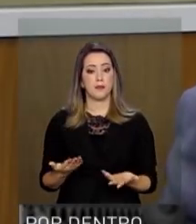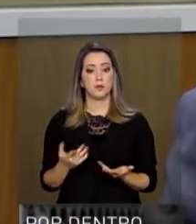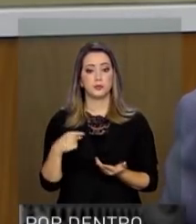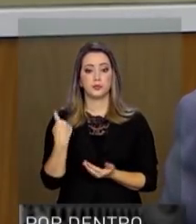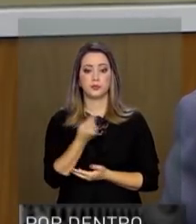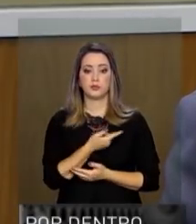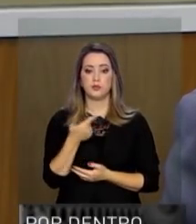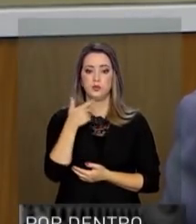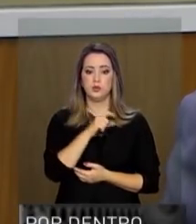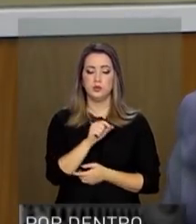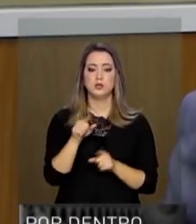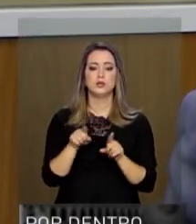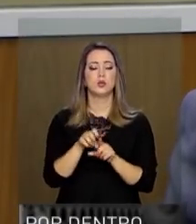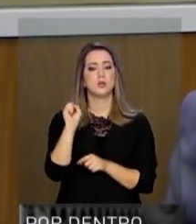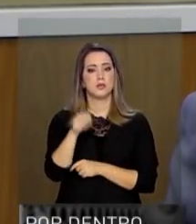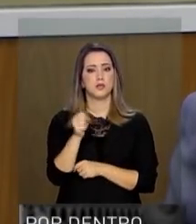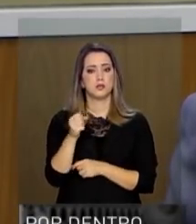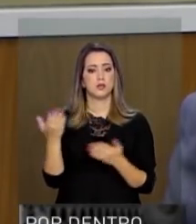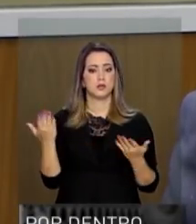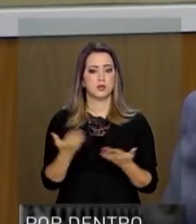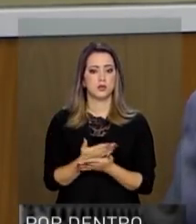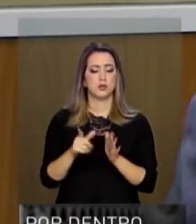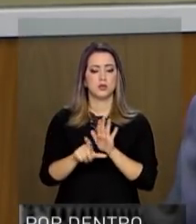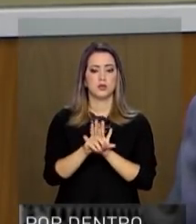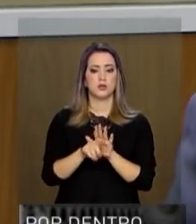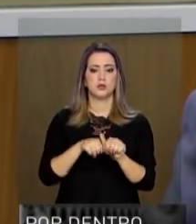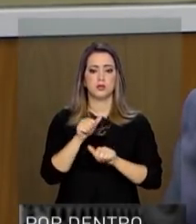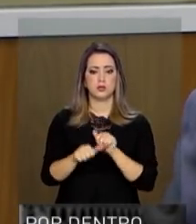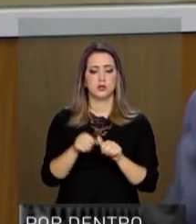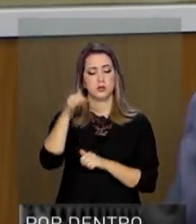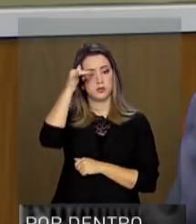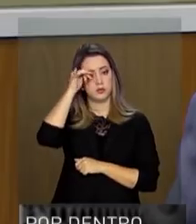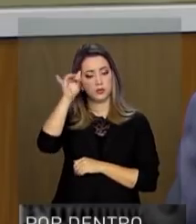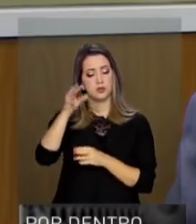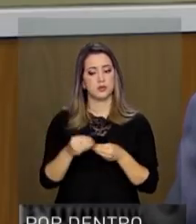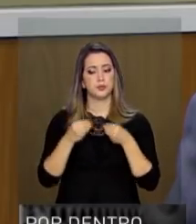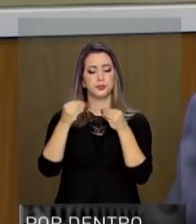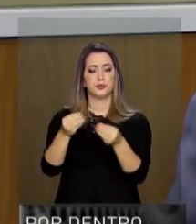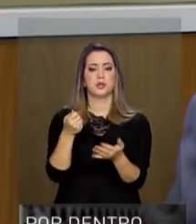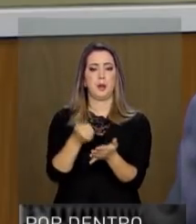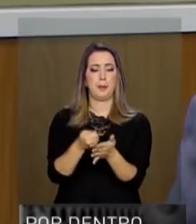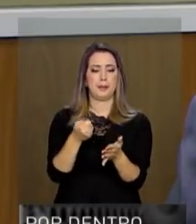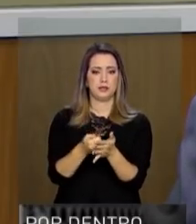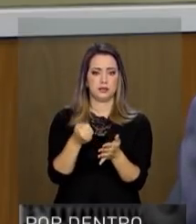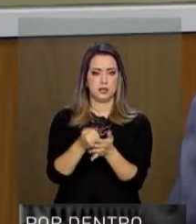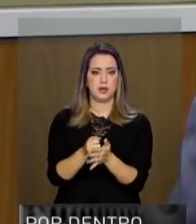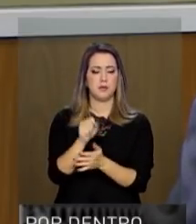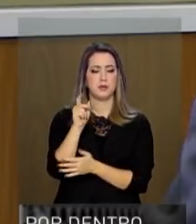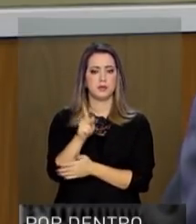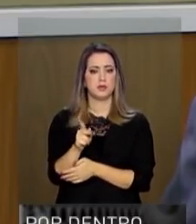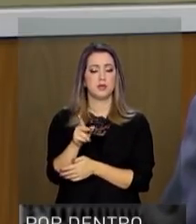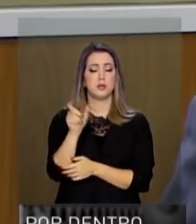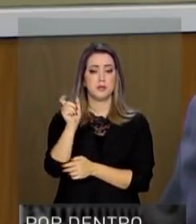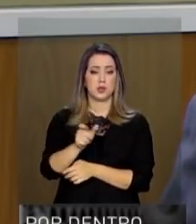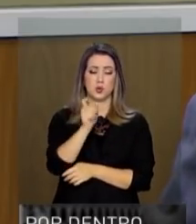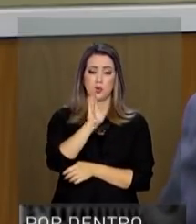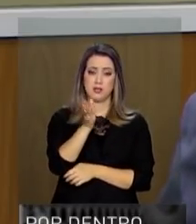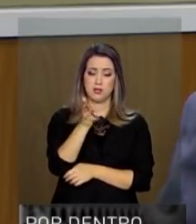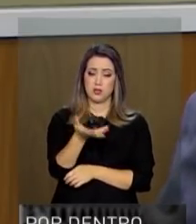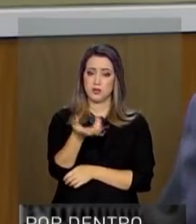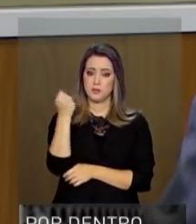gente consegue sim, hoje, fazer uma reforma da Previdência preventiva que garanta o pagamento das aposentadorias e pensões de quem já recebe